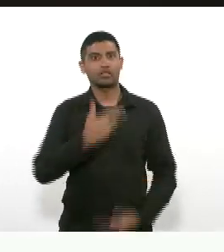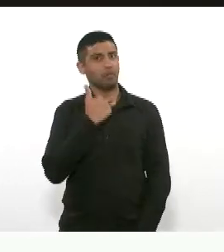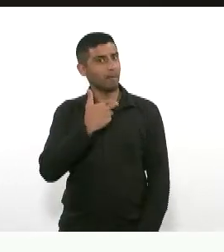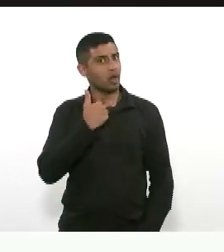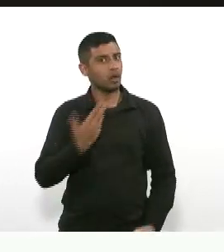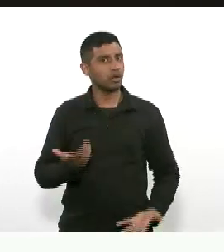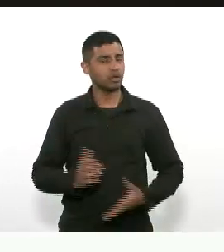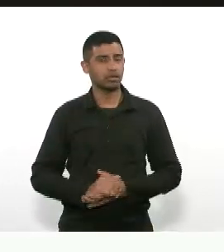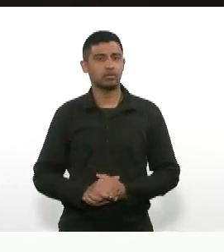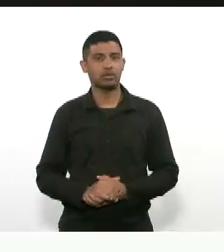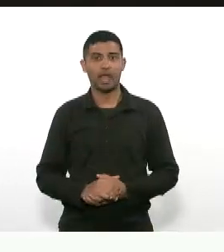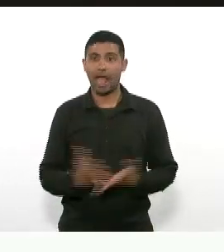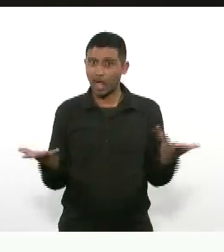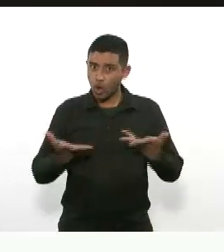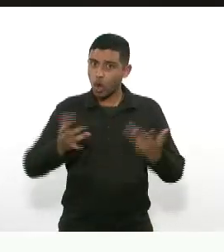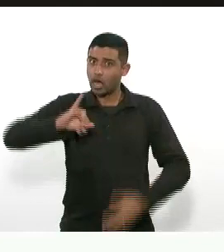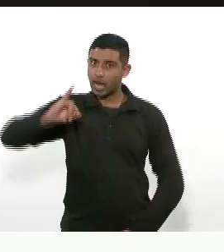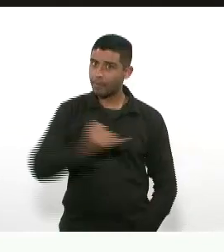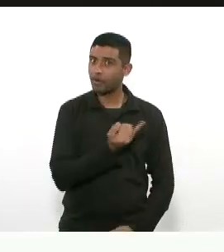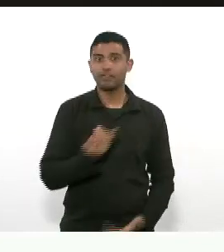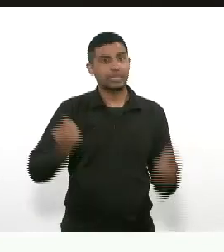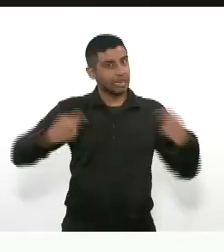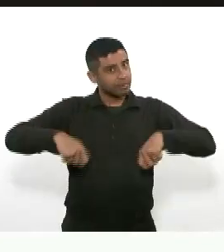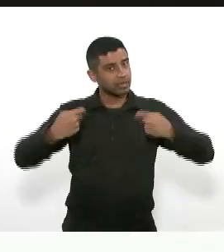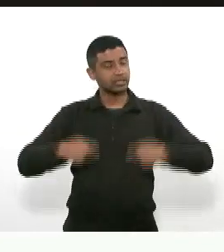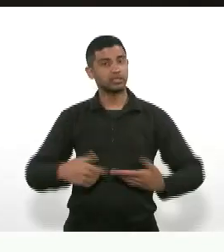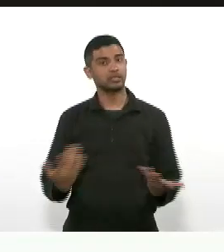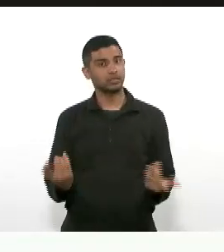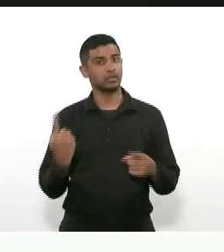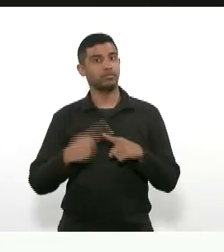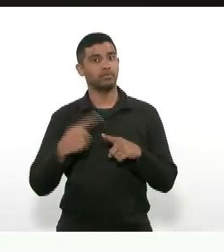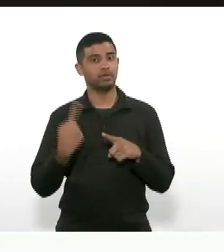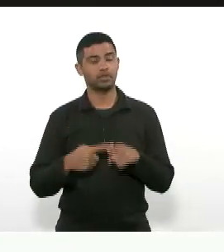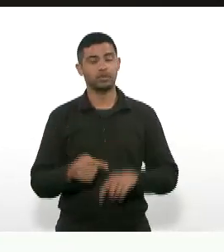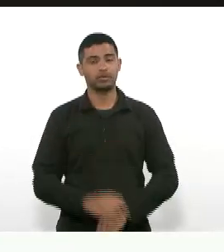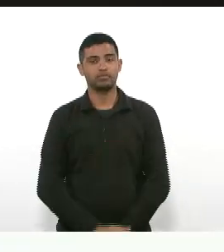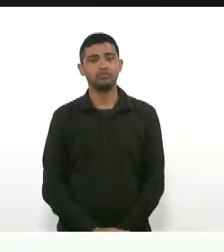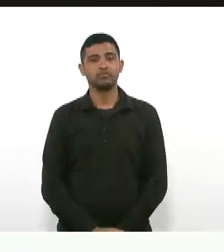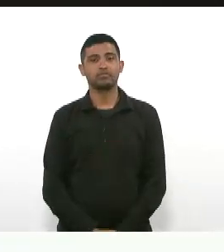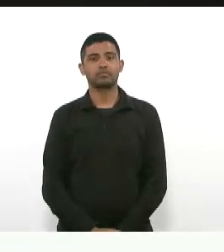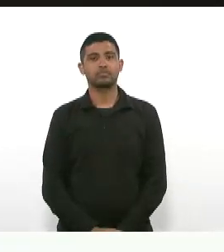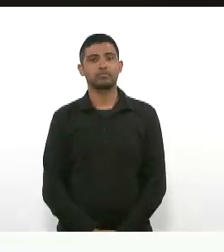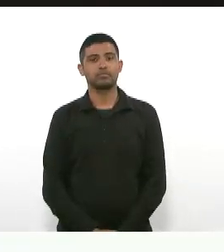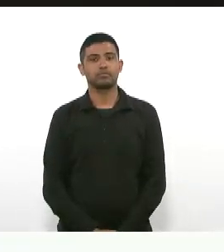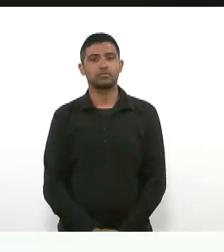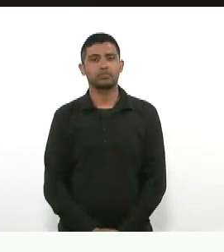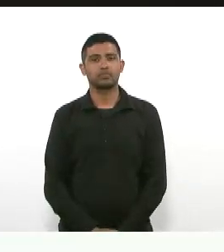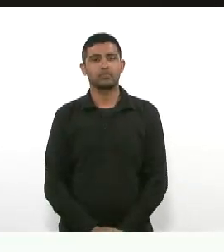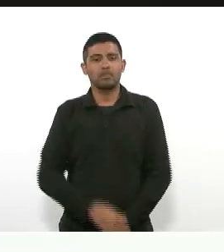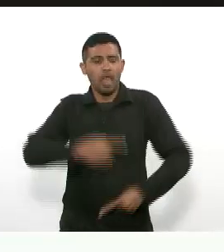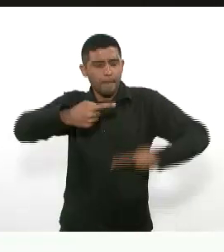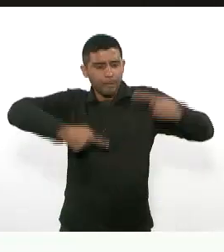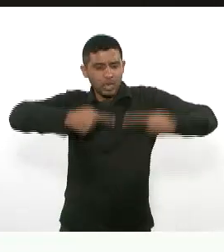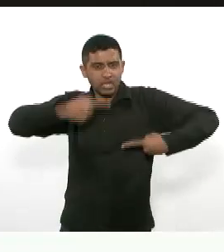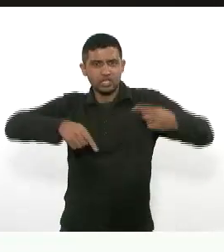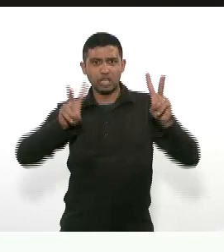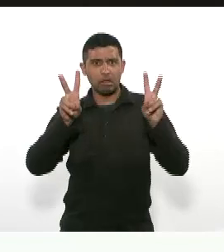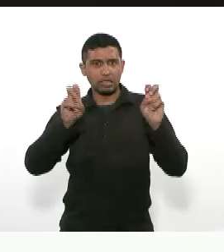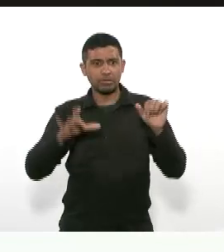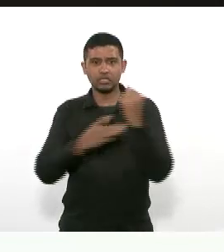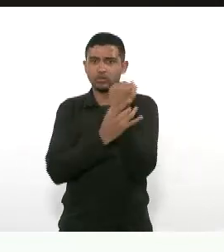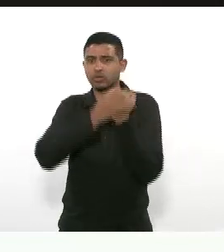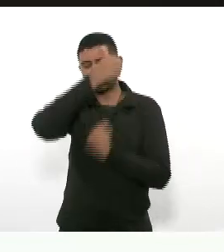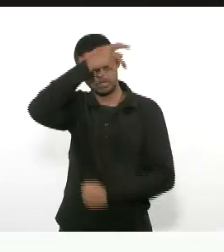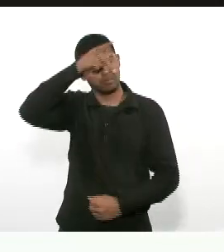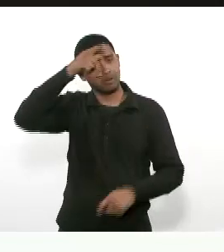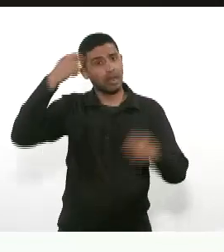que ser agora, aproveitar, porque essa política de segurança pública, ela tem